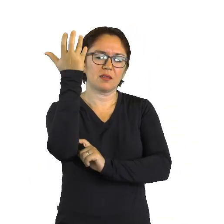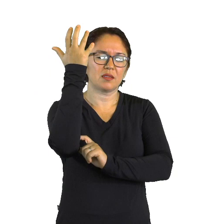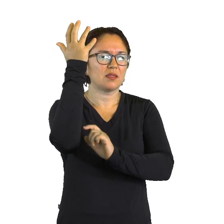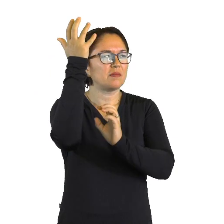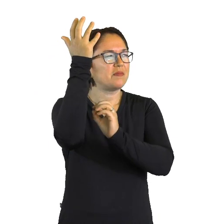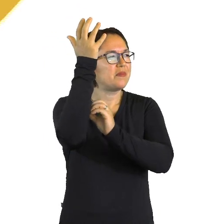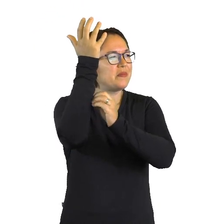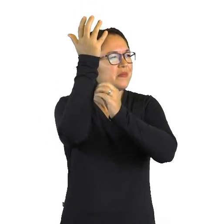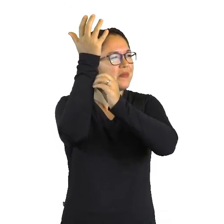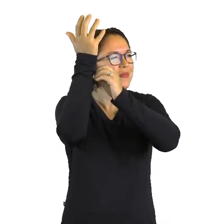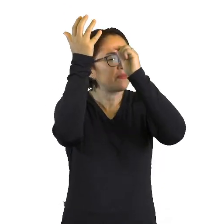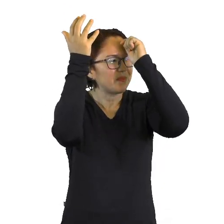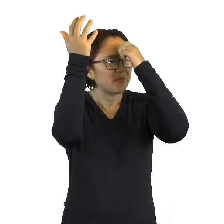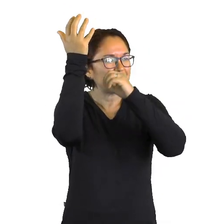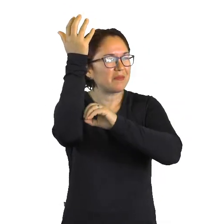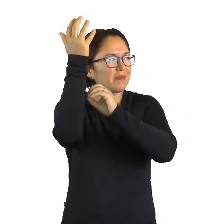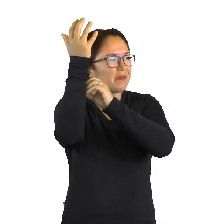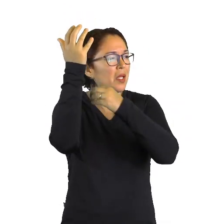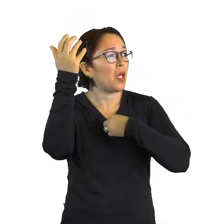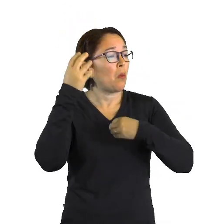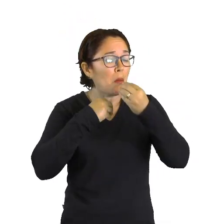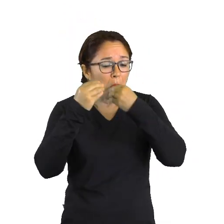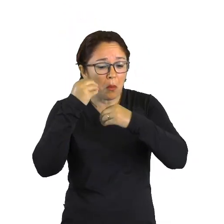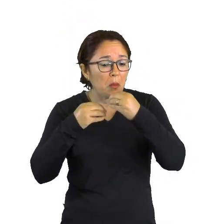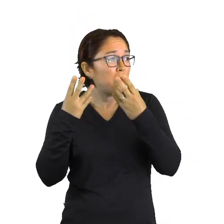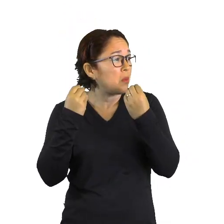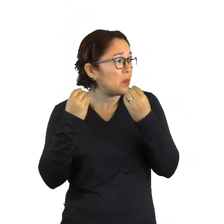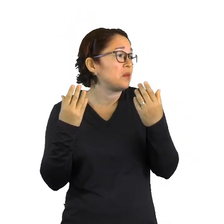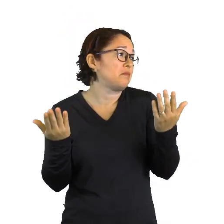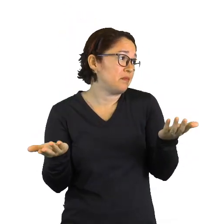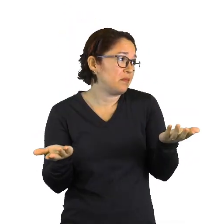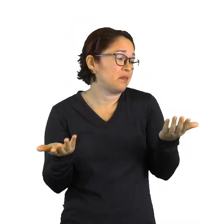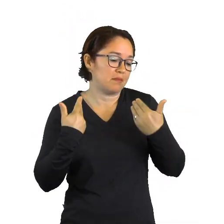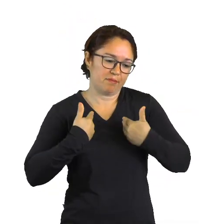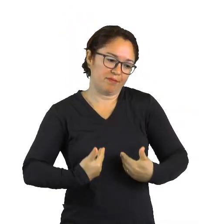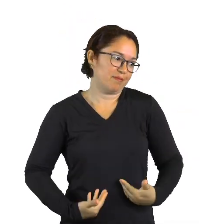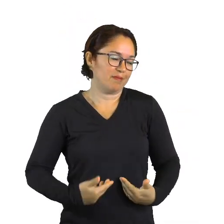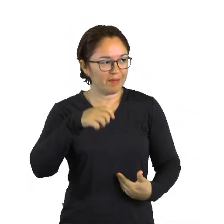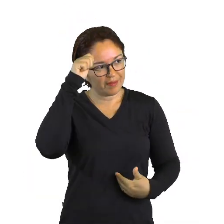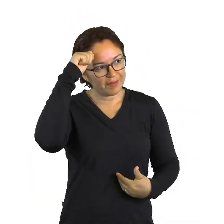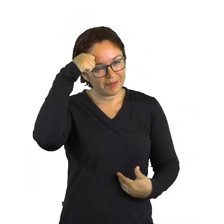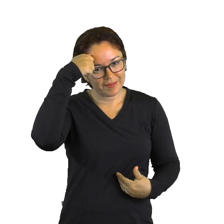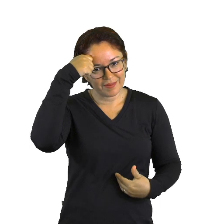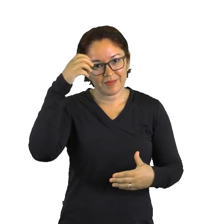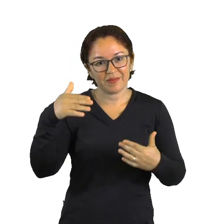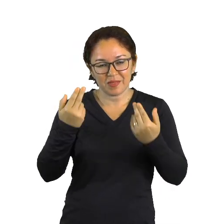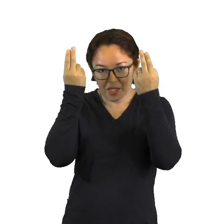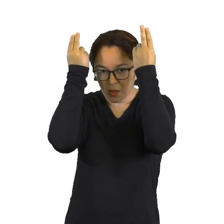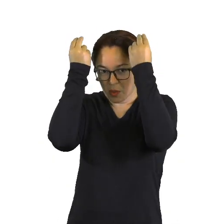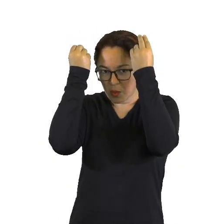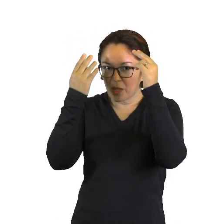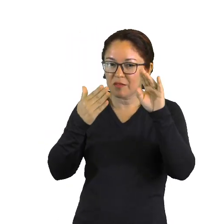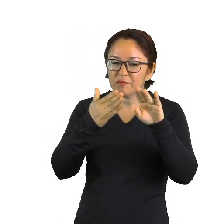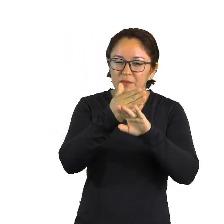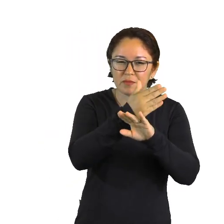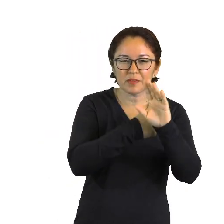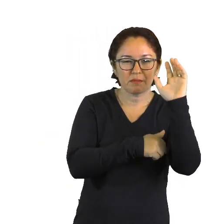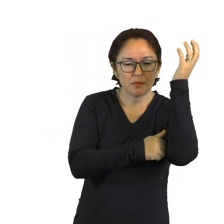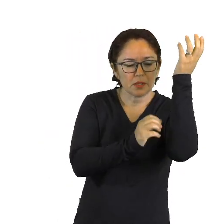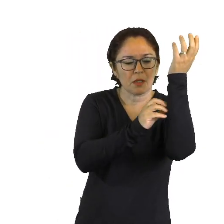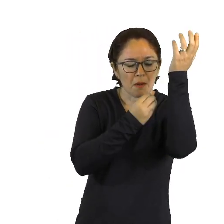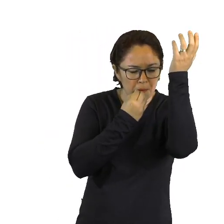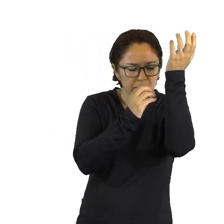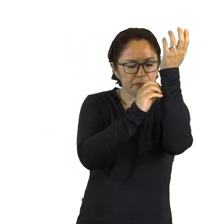era pequenina. O coelho foi embora dali e se empanturrou de jabuticaba, até